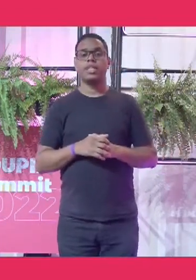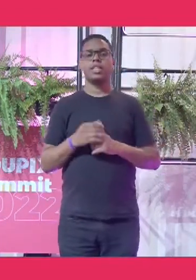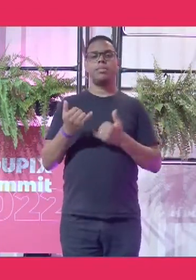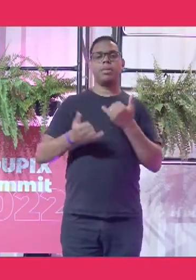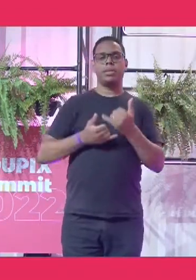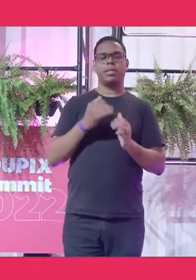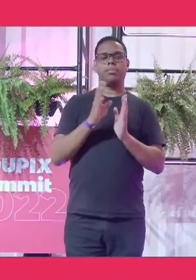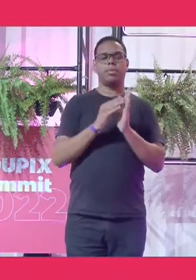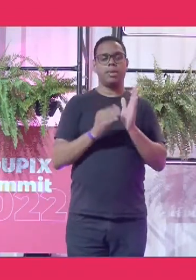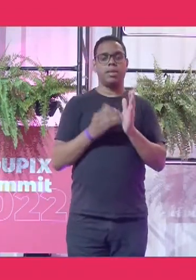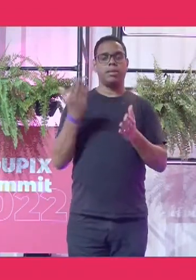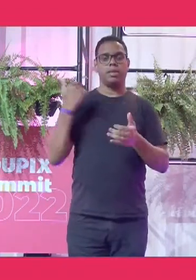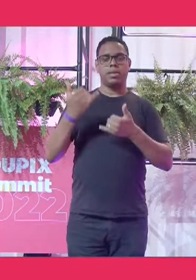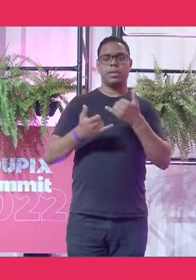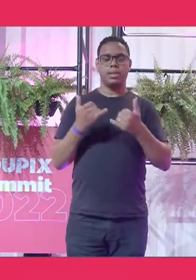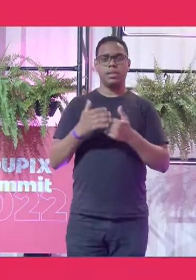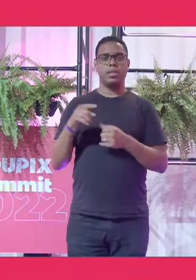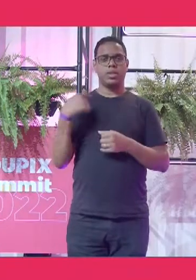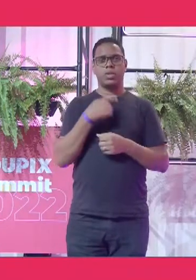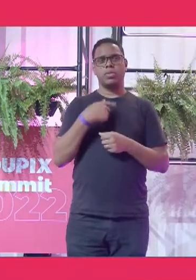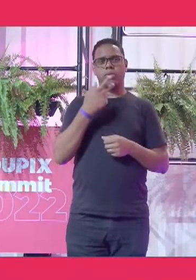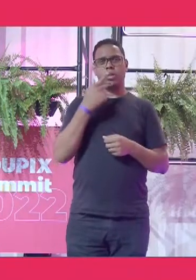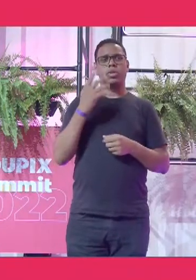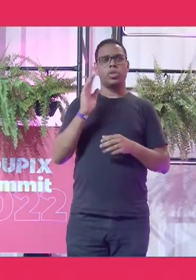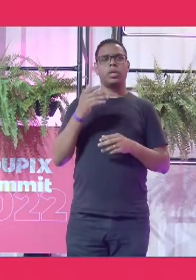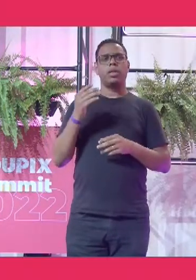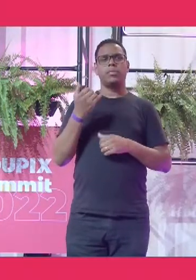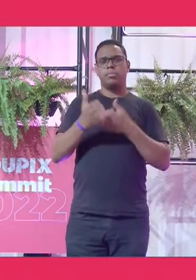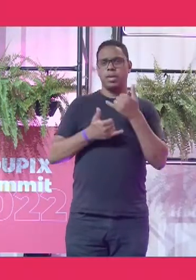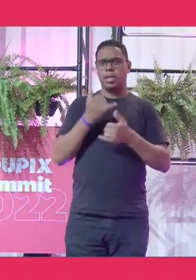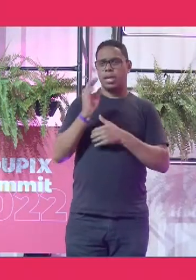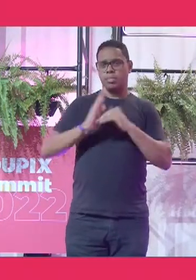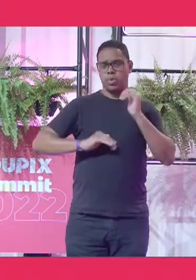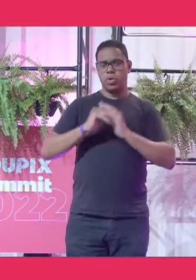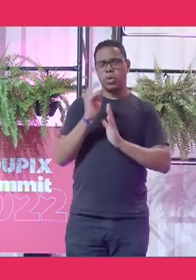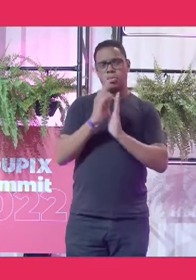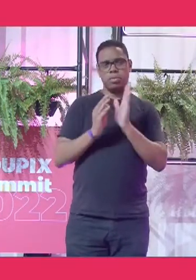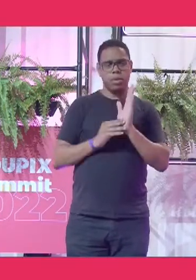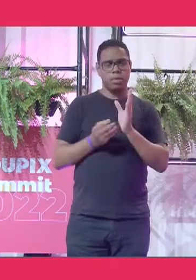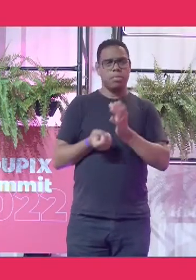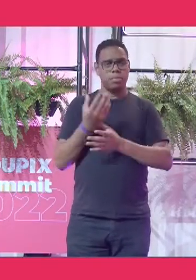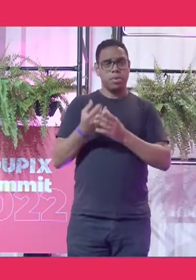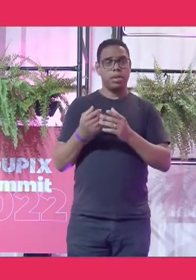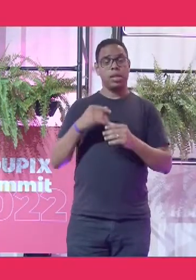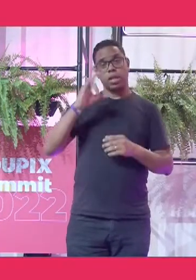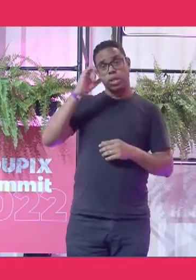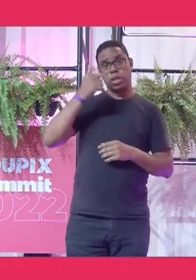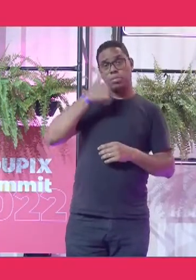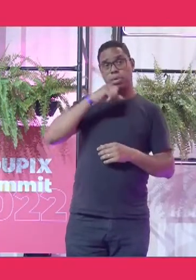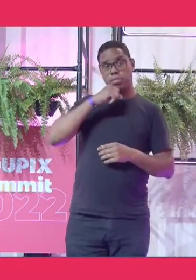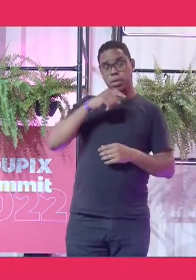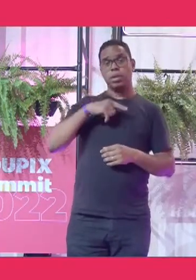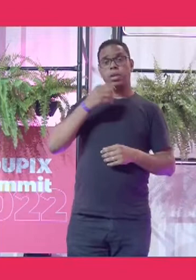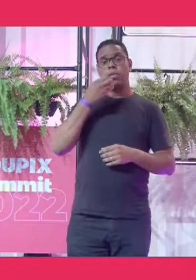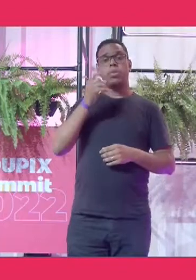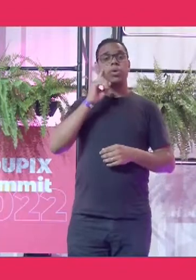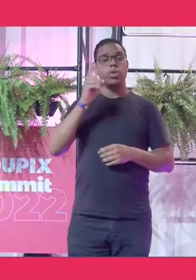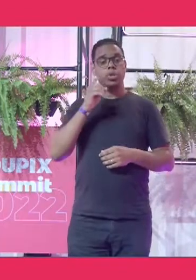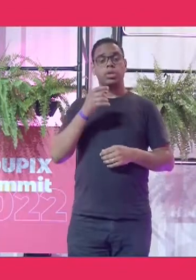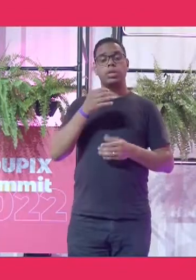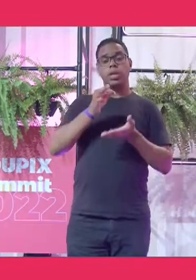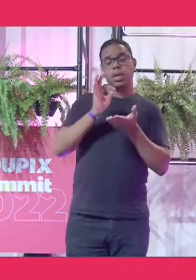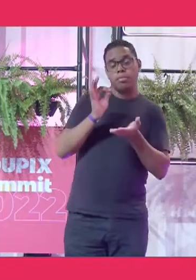de produzir conteúdo. É. Será que a gente pode falar que hoje em dia todo mundo brinca de produzir conteúdo? Porque eu entro no Instagram da minha mãe, ela tá bom dia com o café da